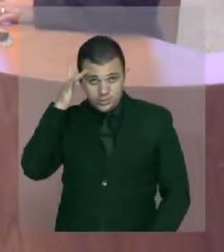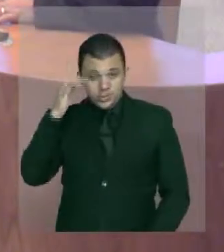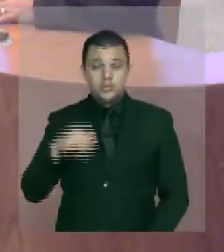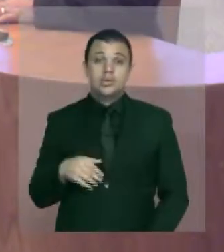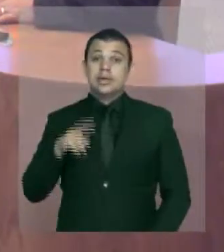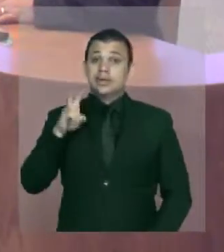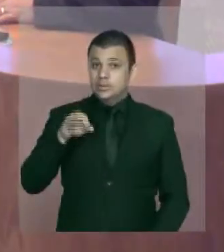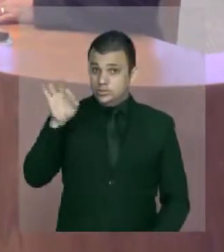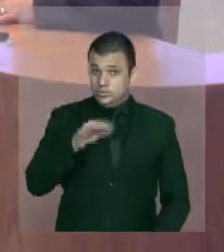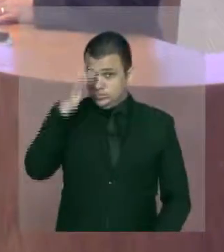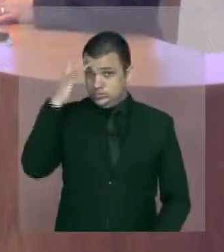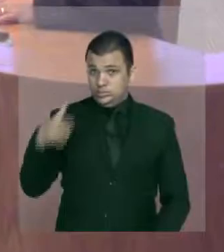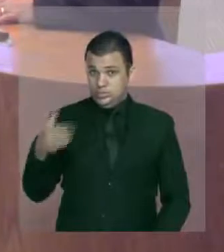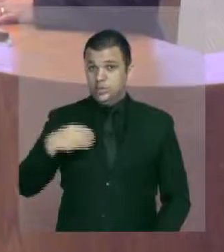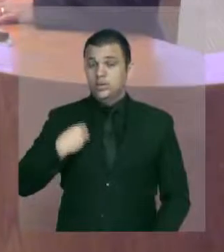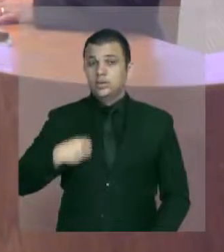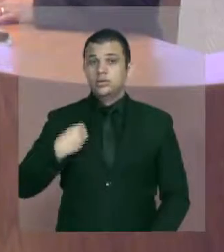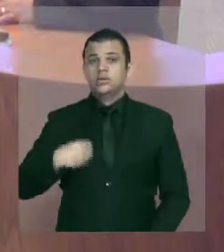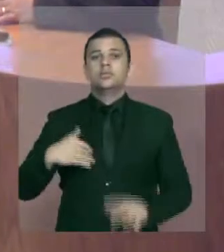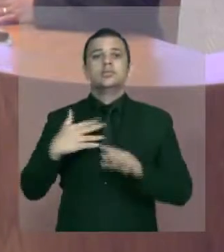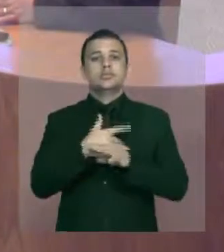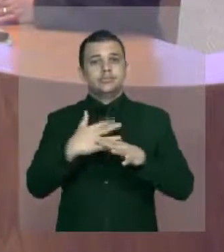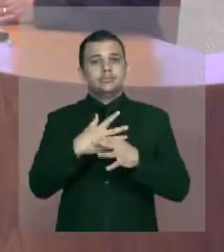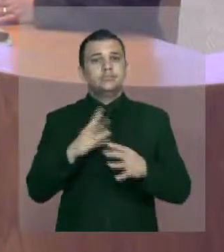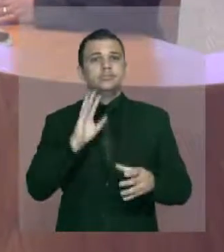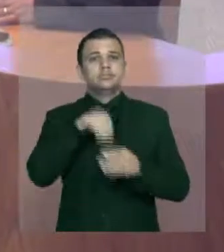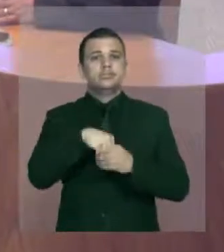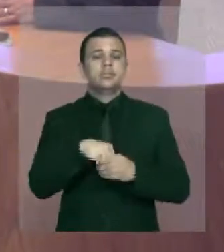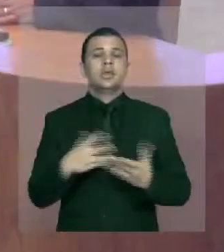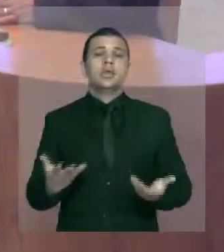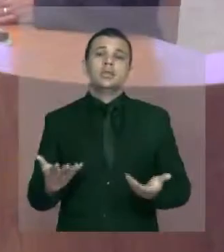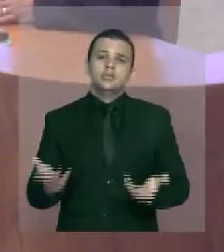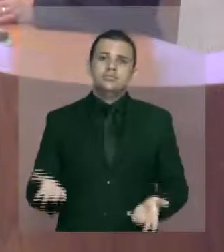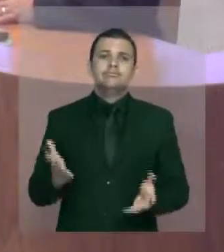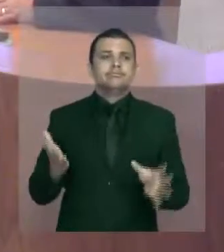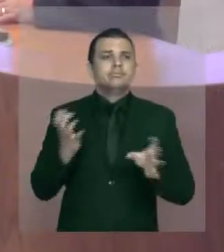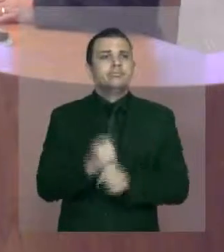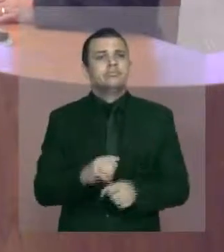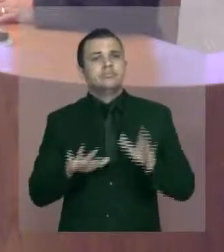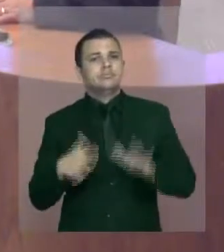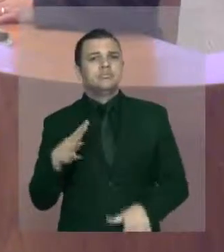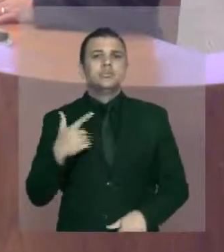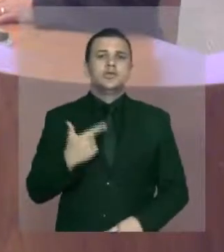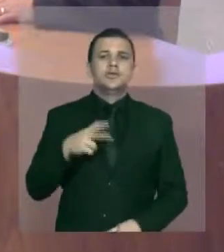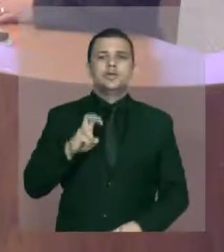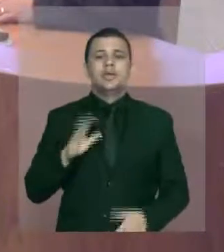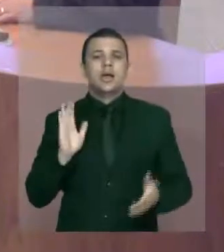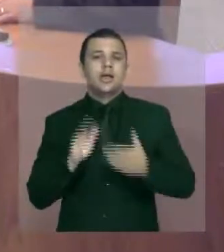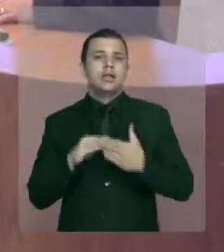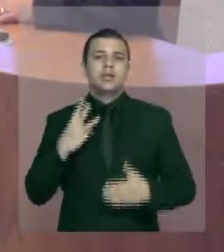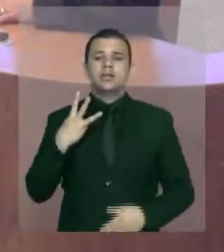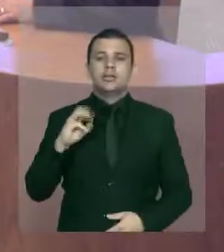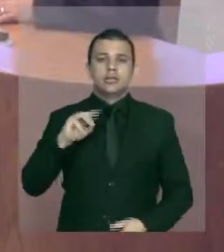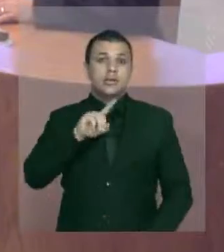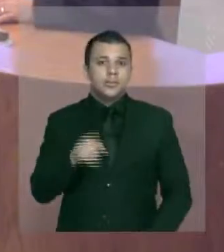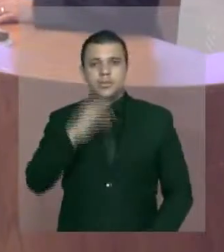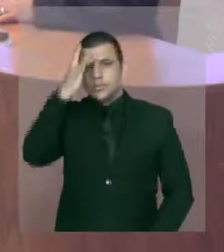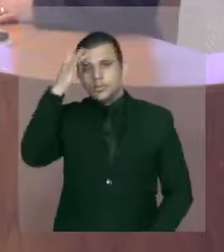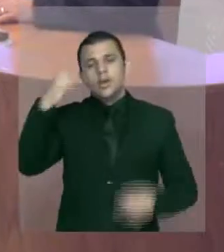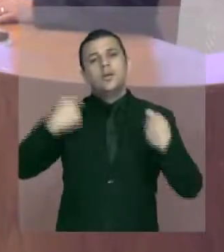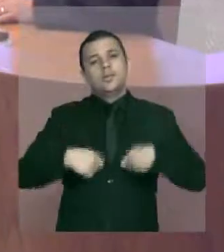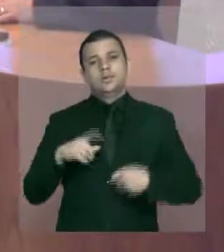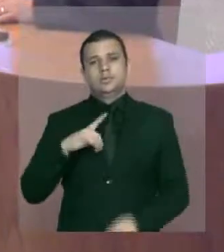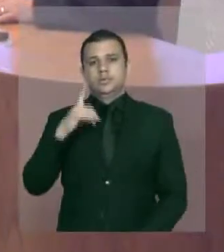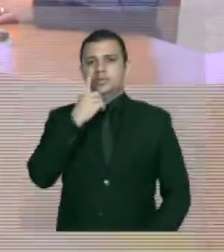da cidade, nós vamos ter aí um universo de quase 25, 30 mil pessoas que dependem da água por conta